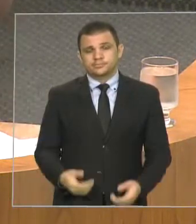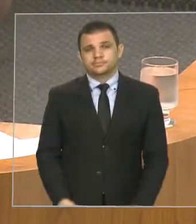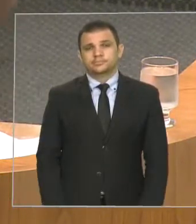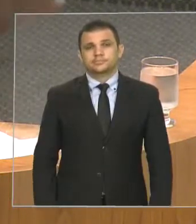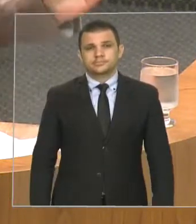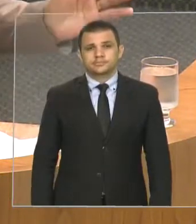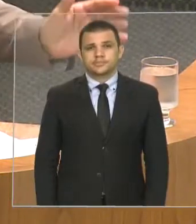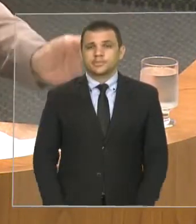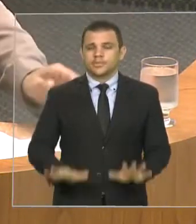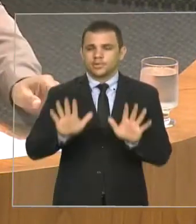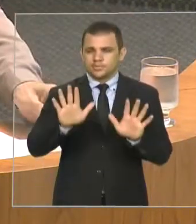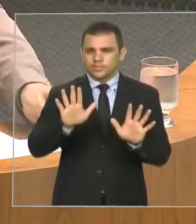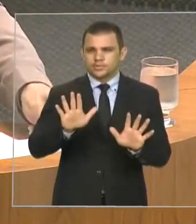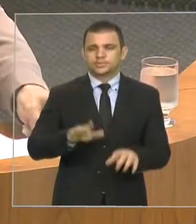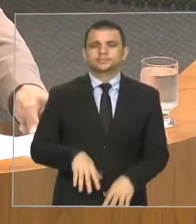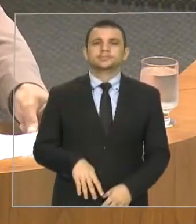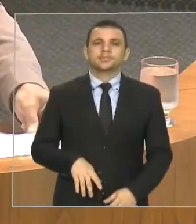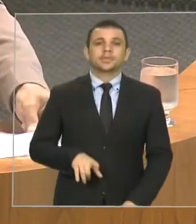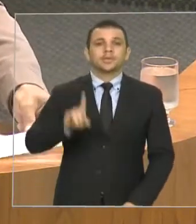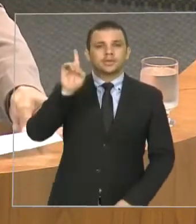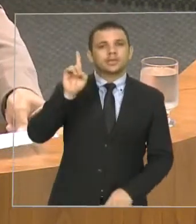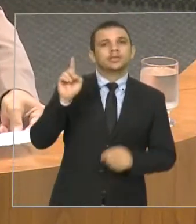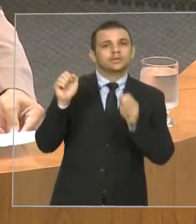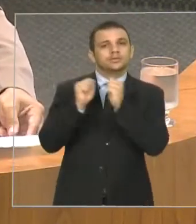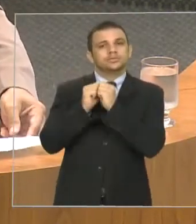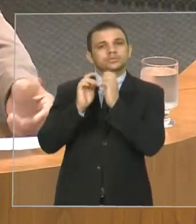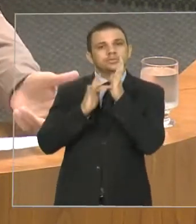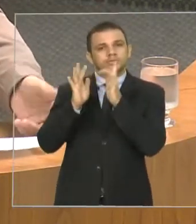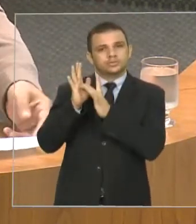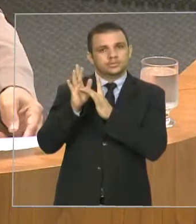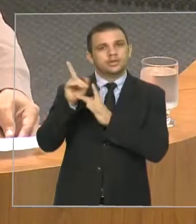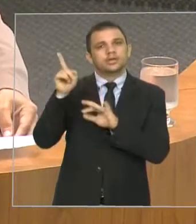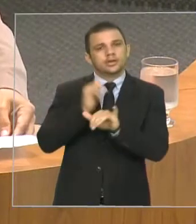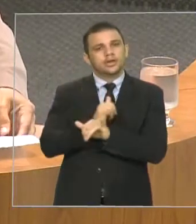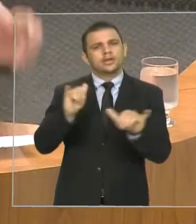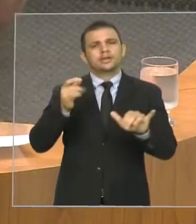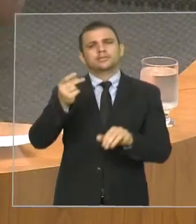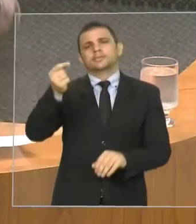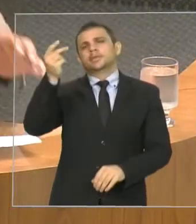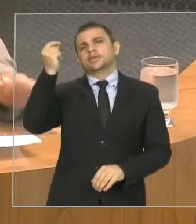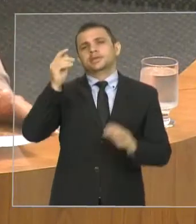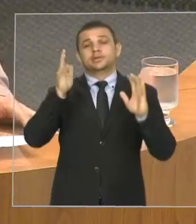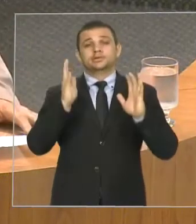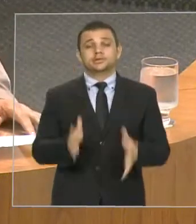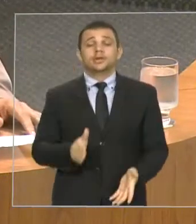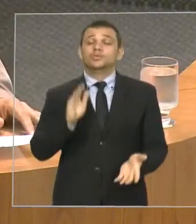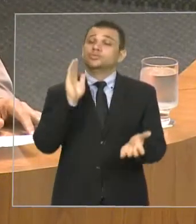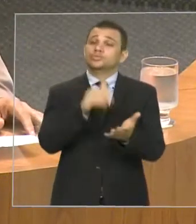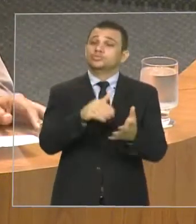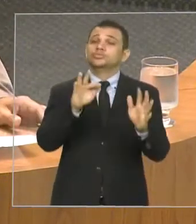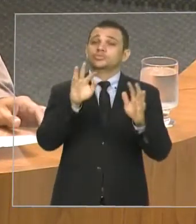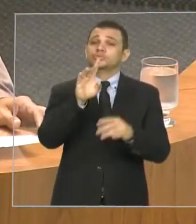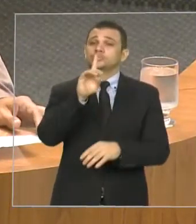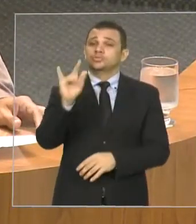Mas Deus, por meio de Jesus, já anuncia ou anunciava o fim dos tempos,